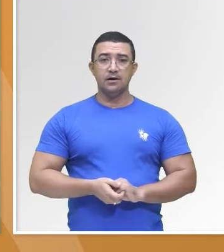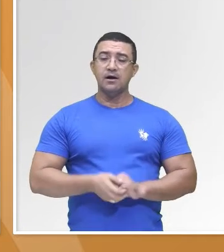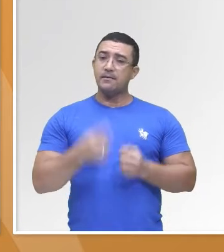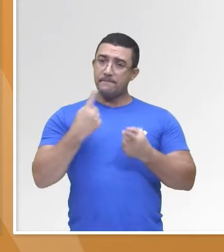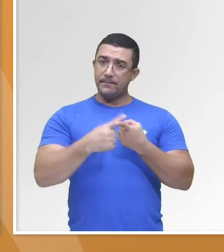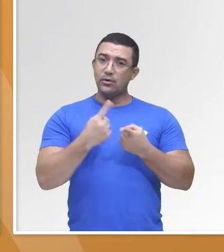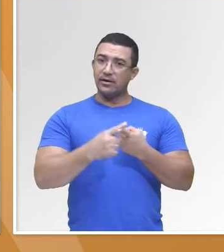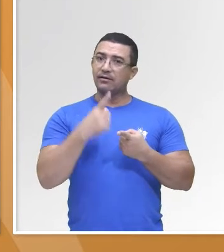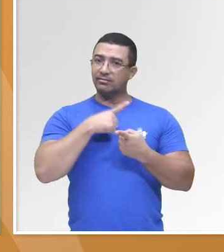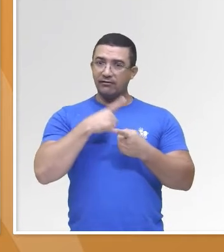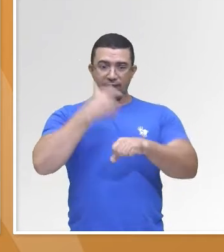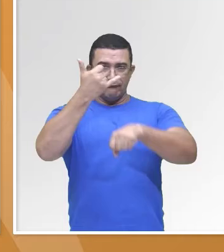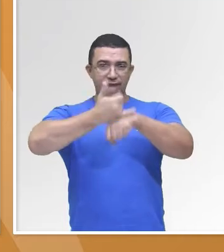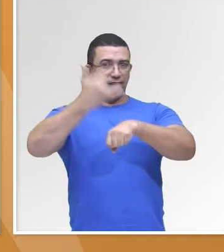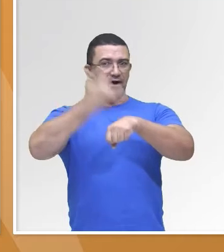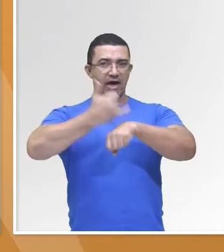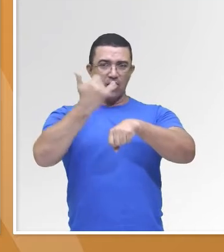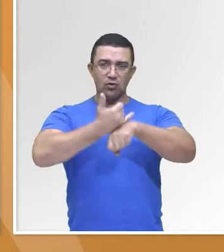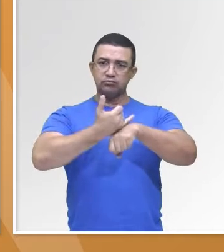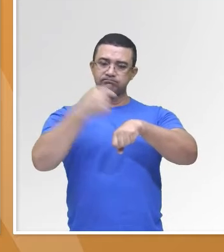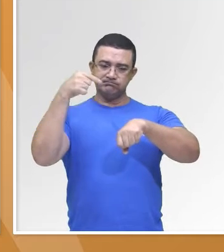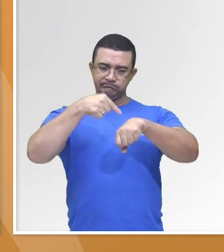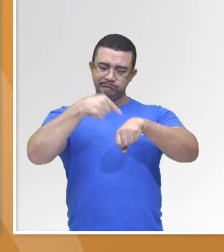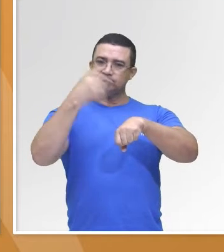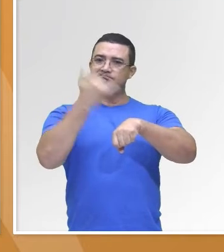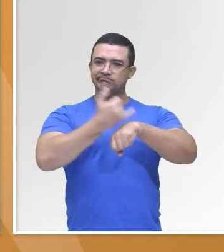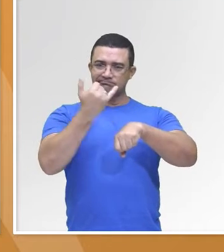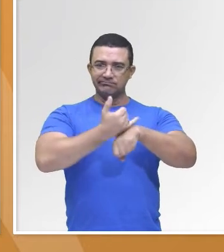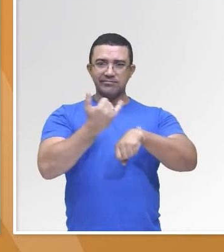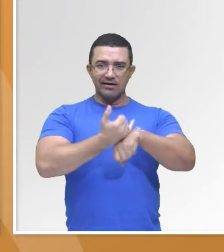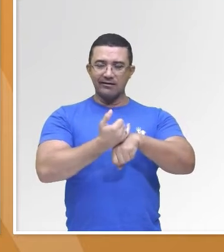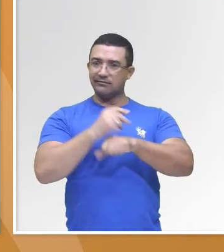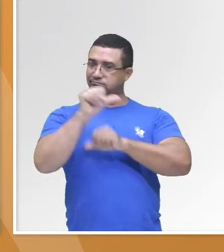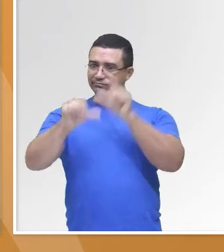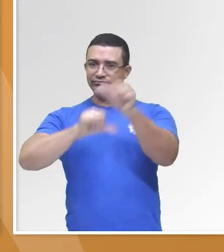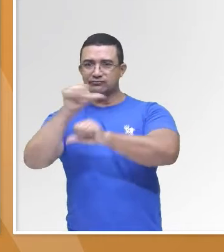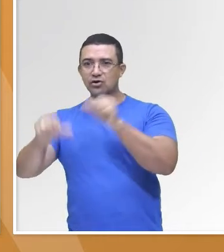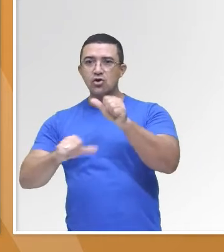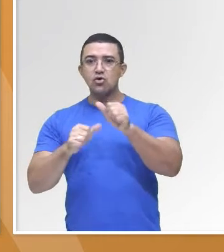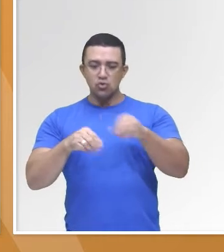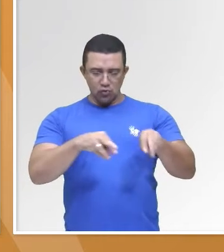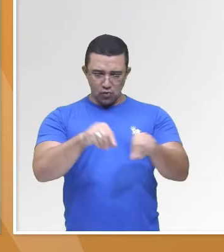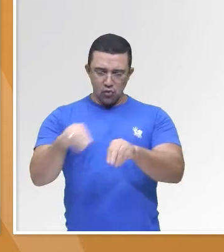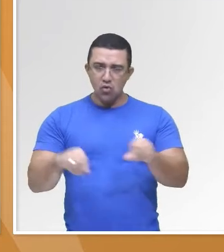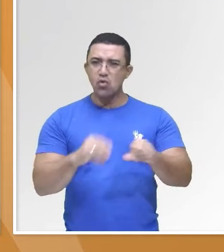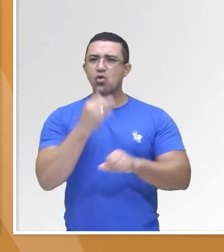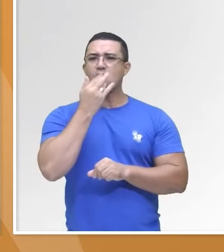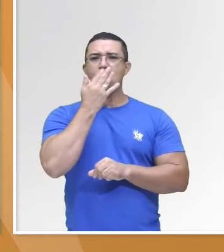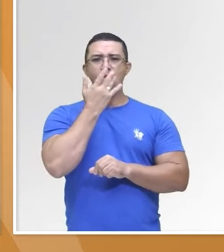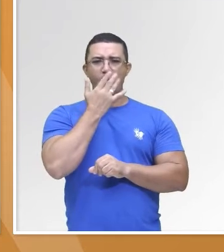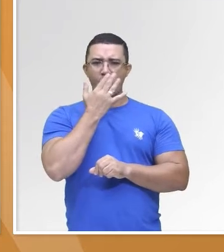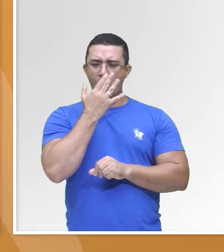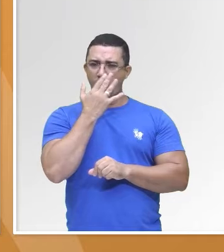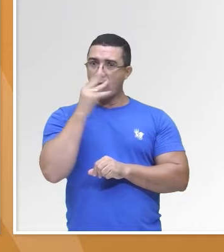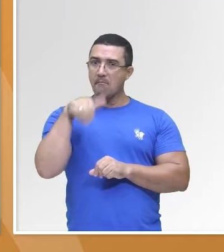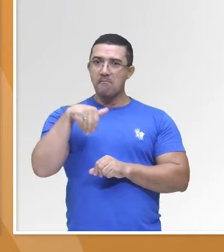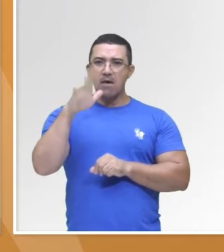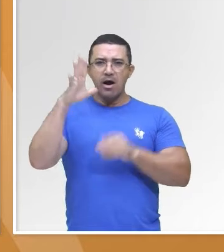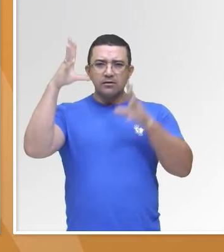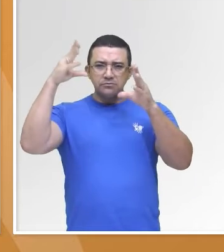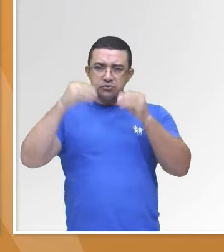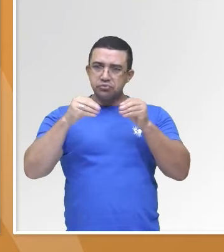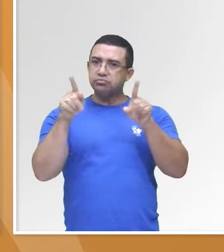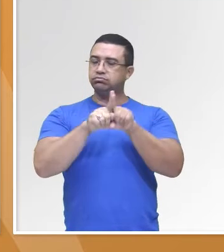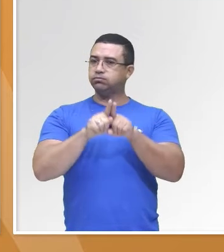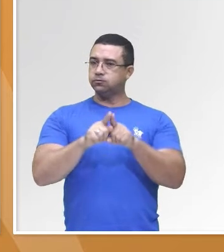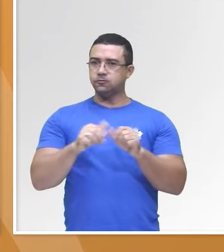presença do ferro, tá? Que torna, então, esse tipo de solo, tá, mais fértil. Então